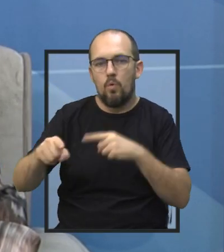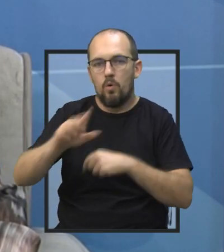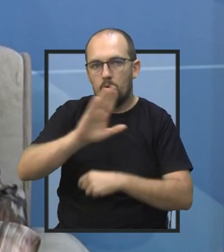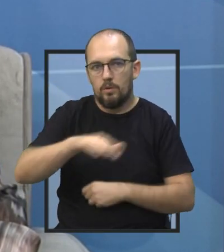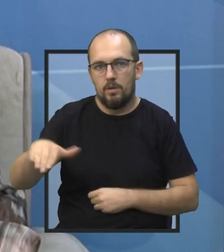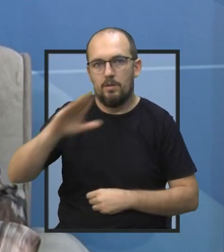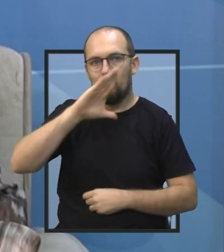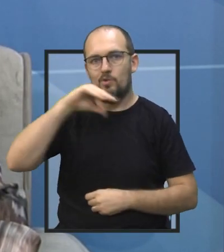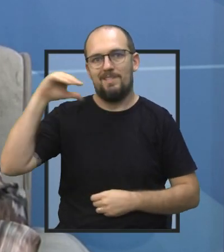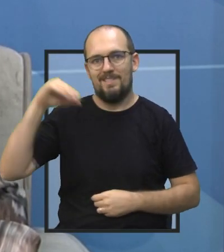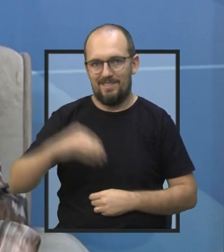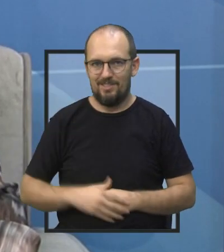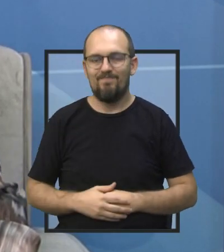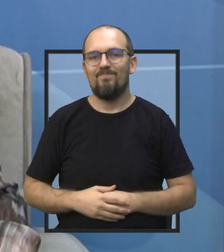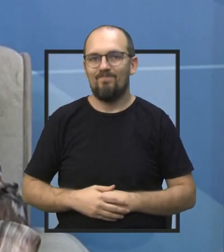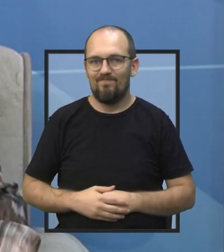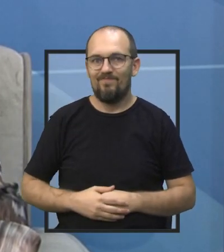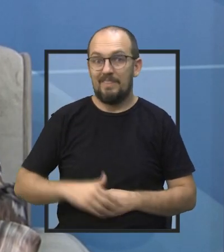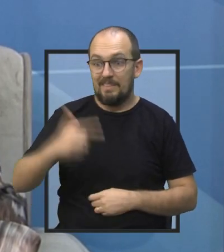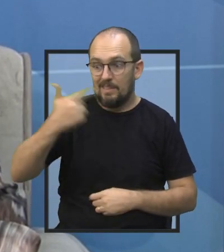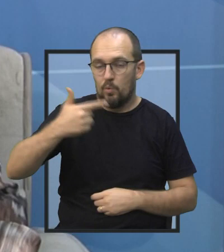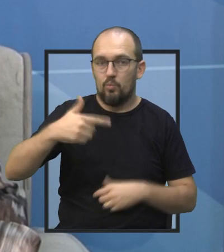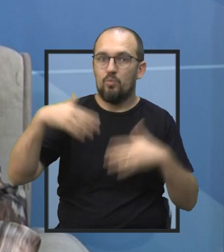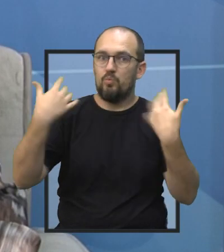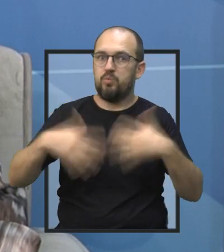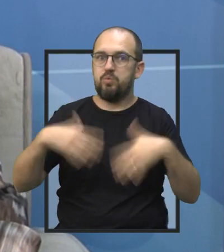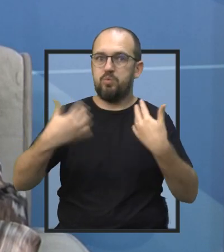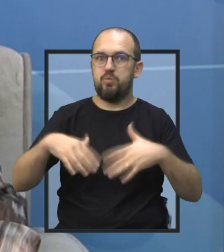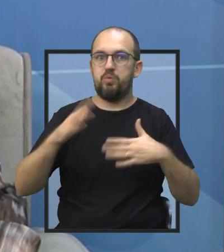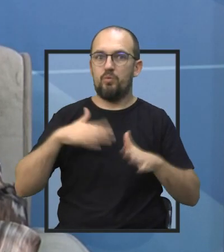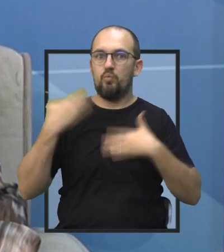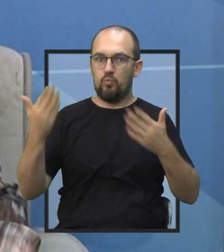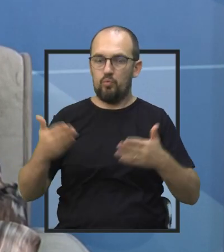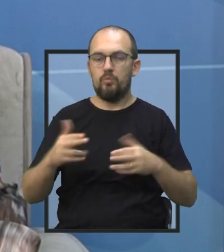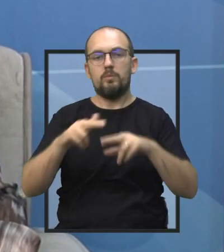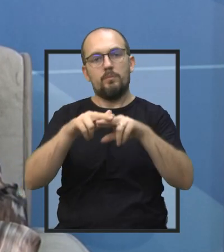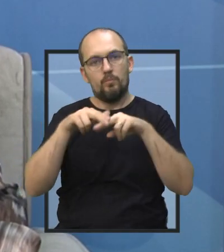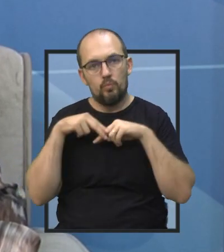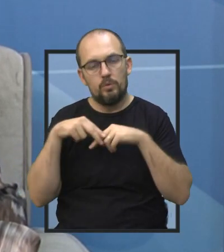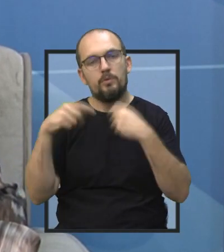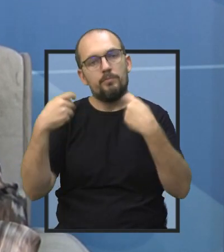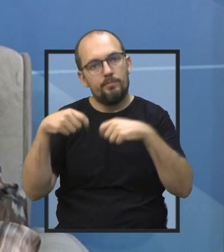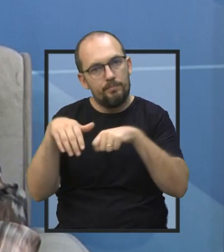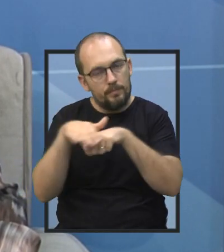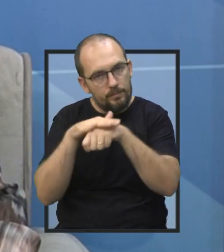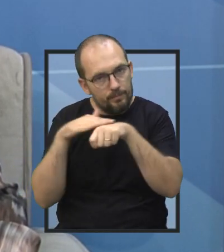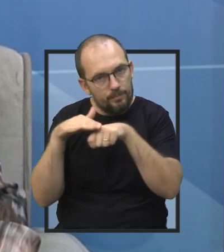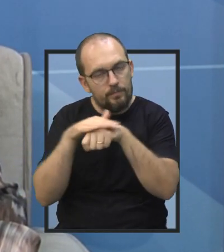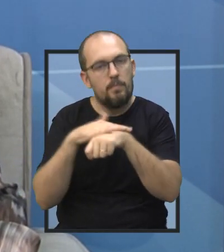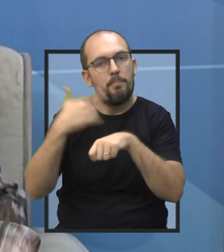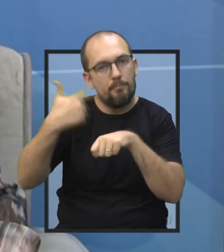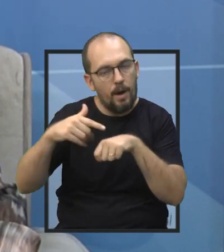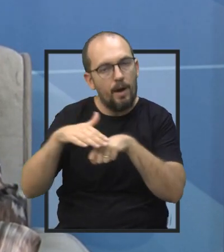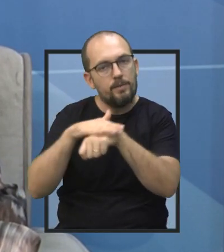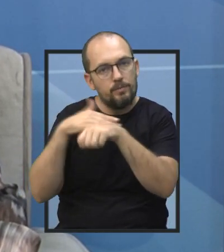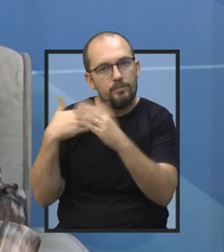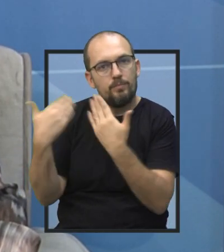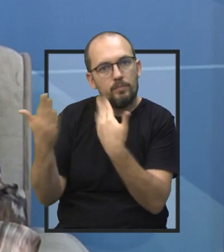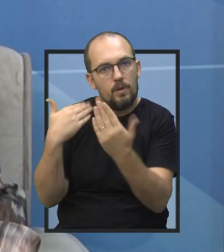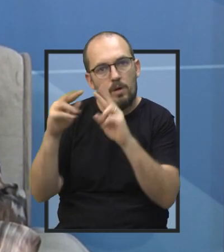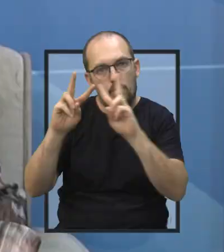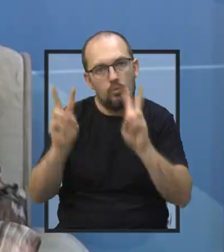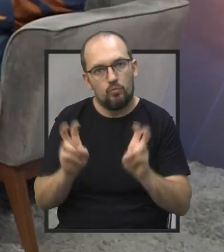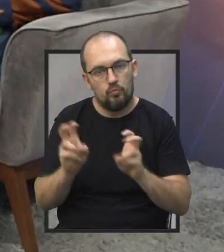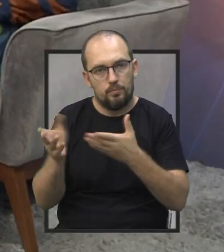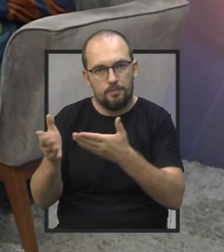e adolescentes. É um número que assusta e é por isso que a gente precisa cada vez mais conversar sobre